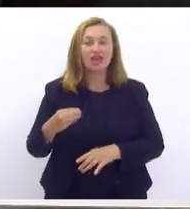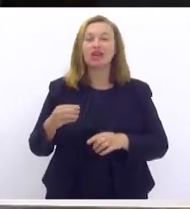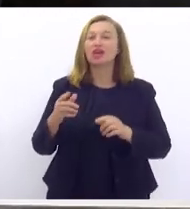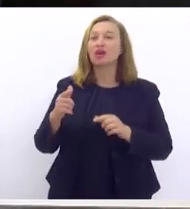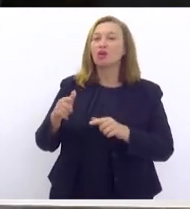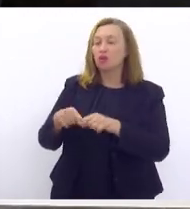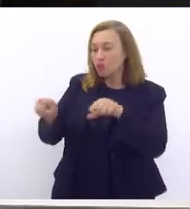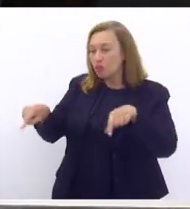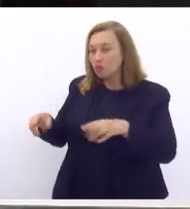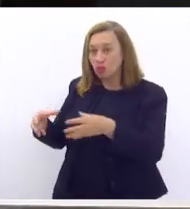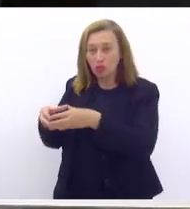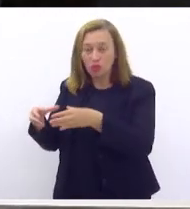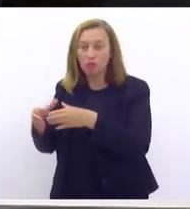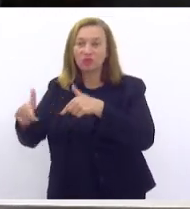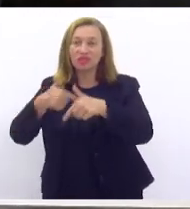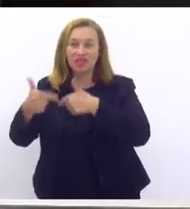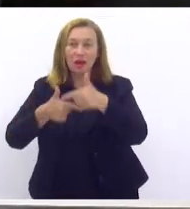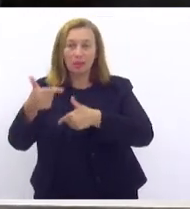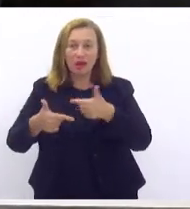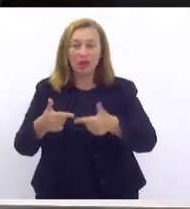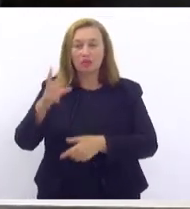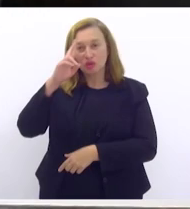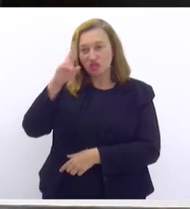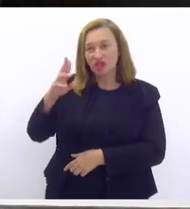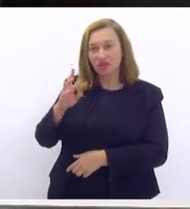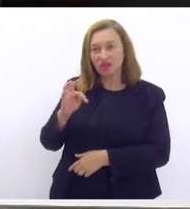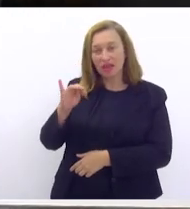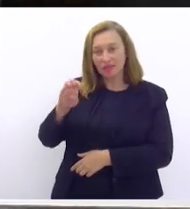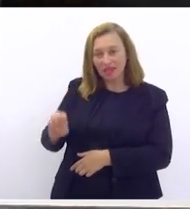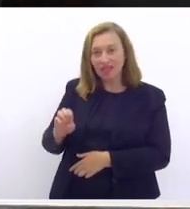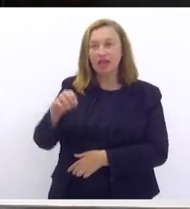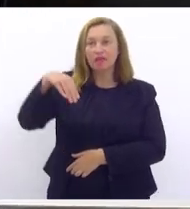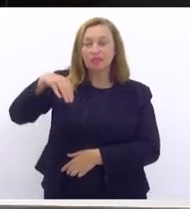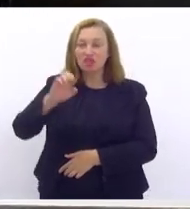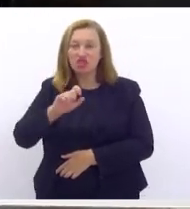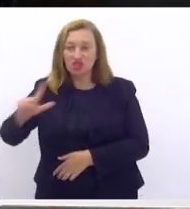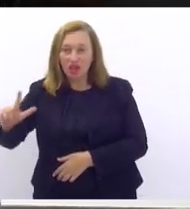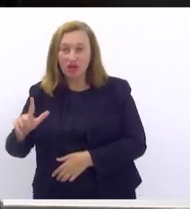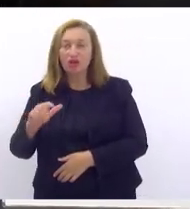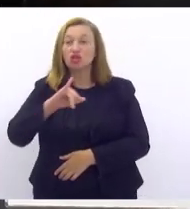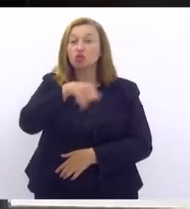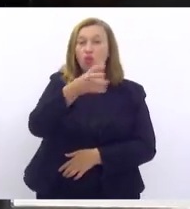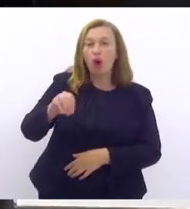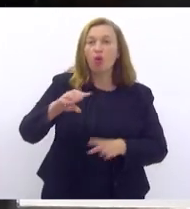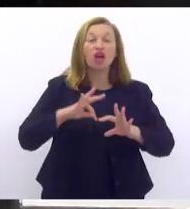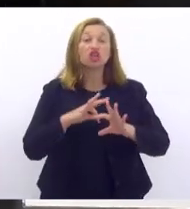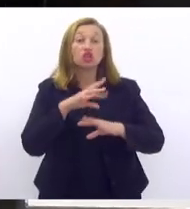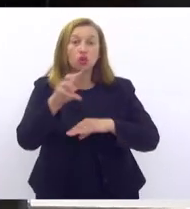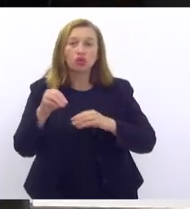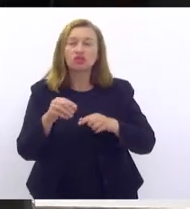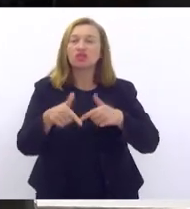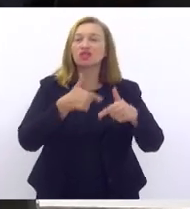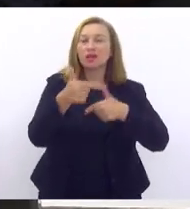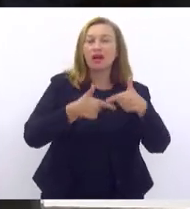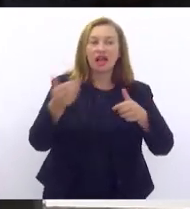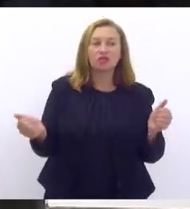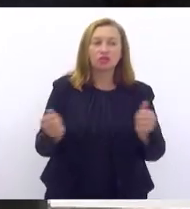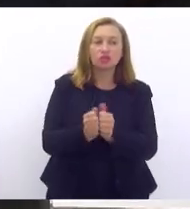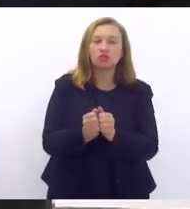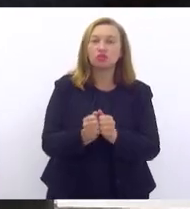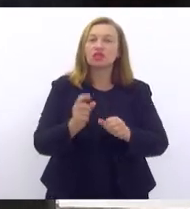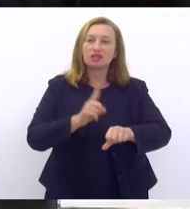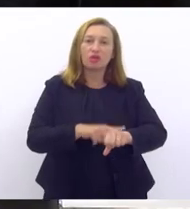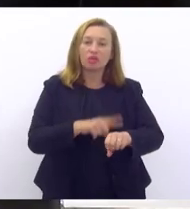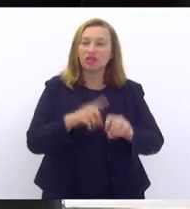a todos eles, na pessoa do meu chefe de gabinete, Michel Portugal, João, Joelson, todos que trabalharam incessantemente neste